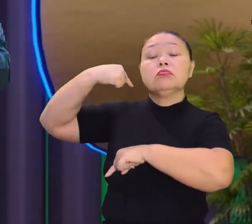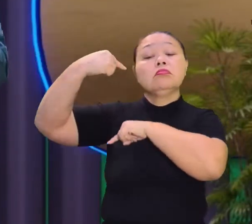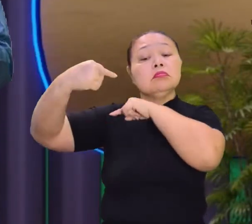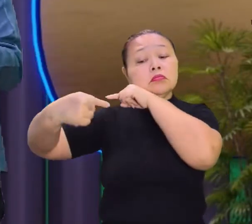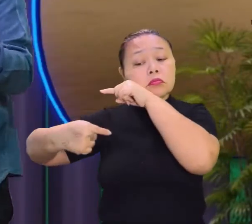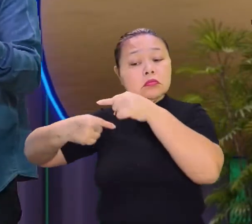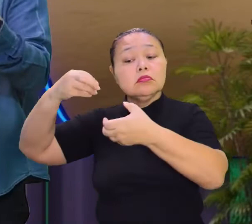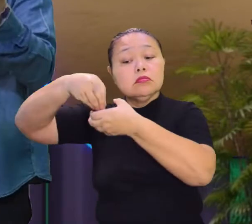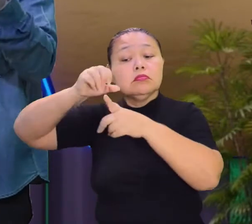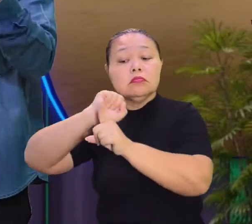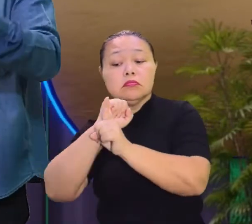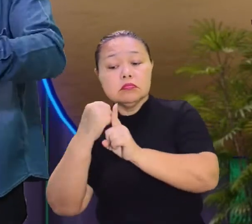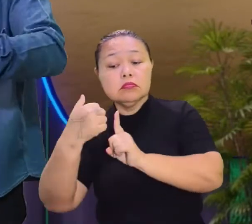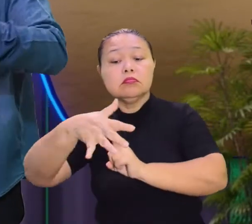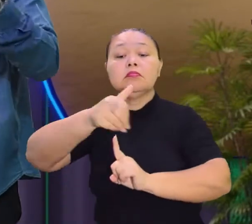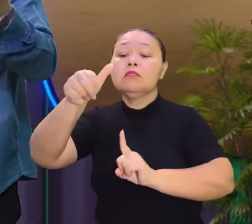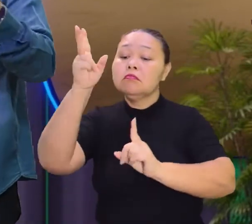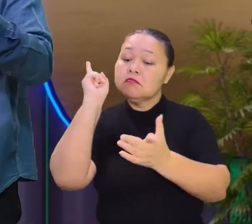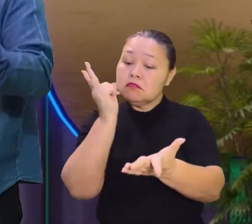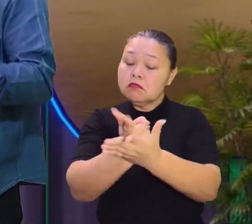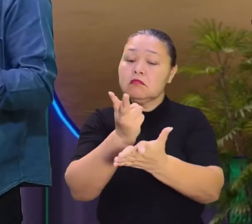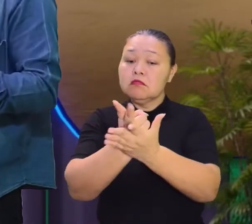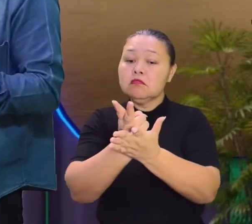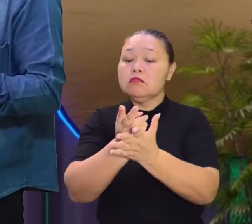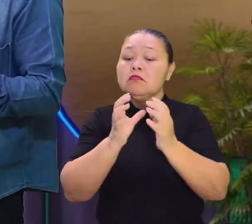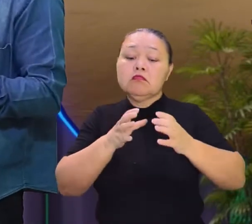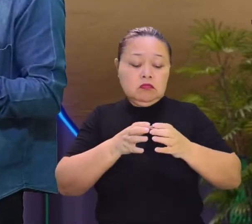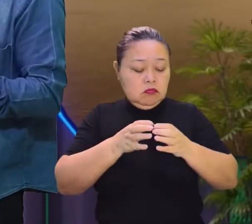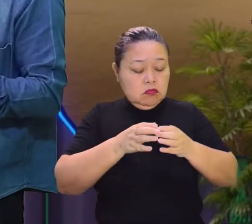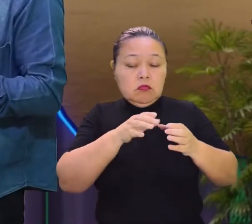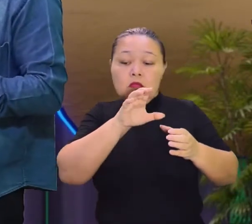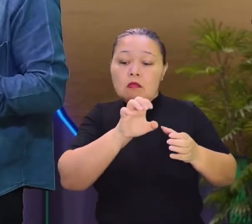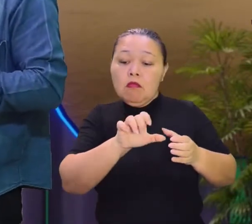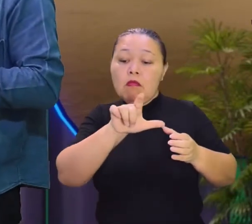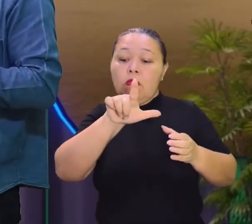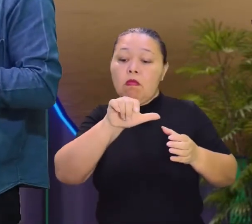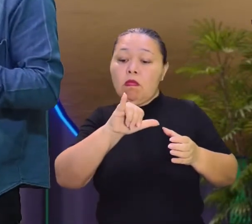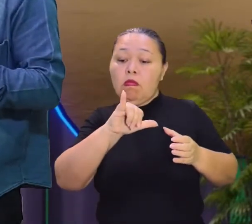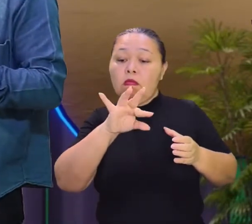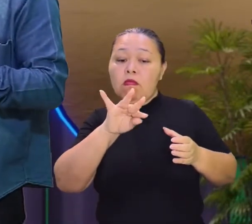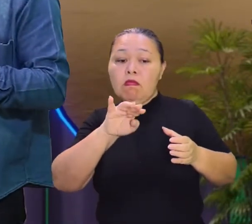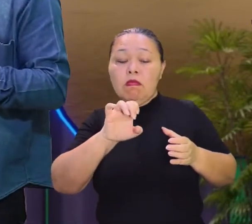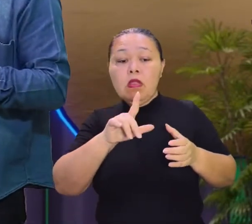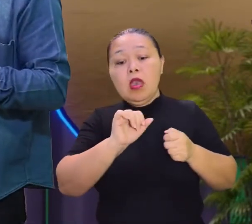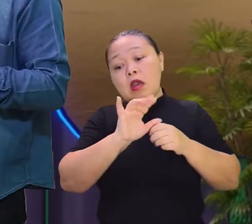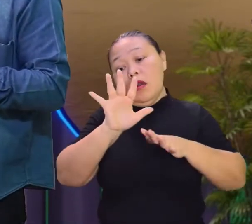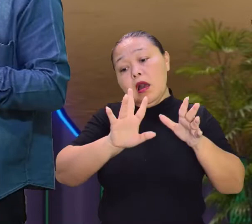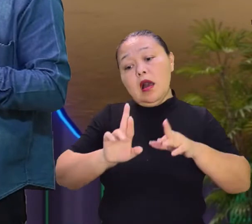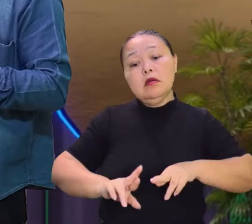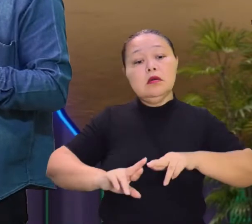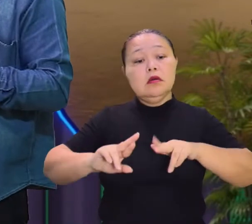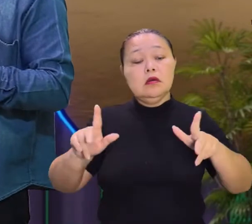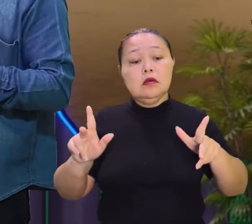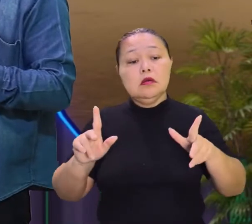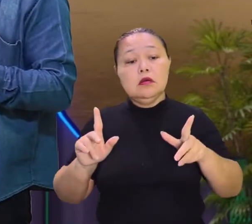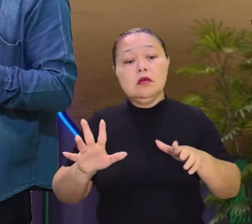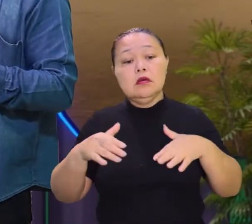dentro de uma sociedade que ainda prevalece essas elites dominantes. Exato. Às vezes eles estão assim de uma forma